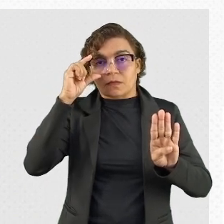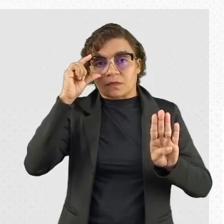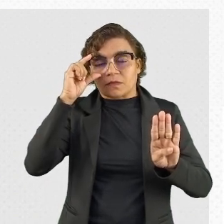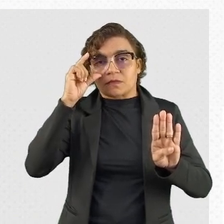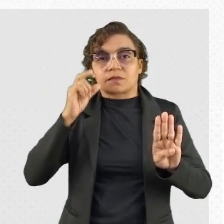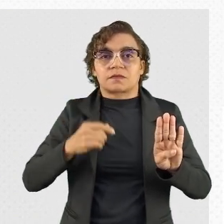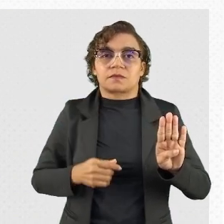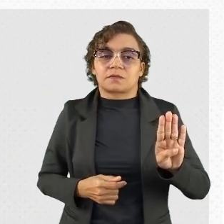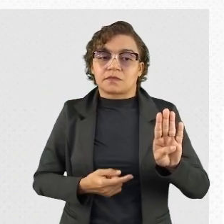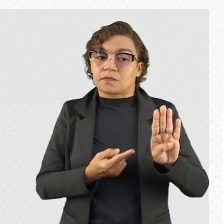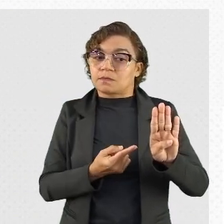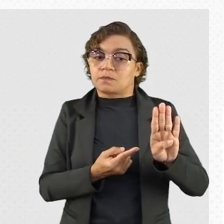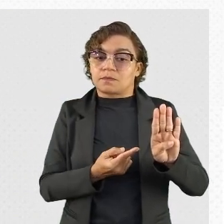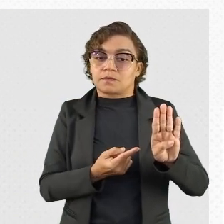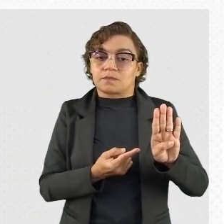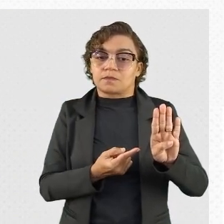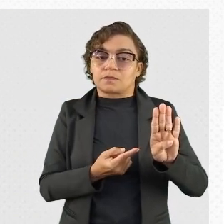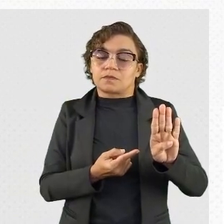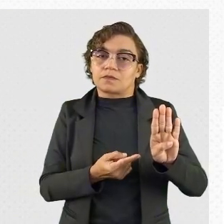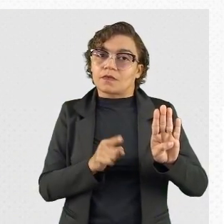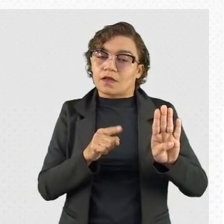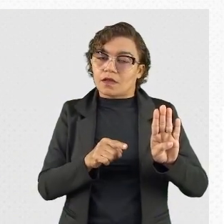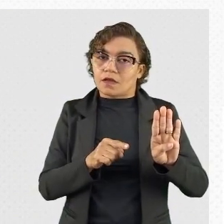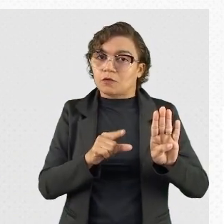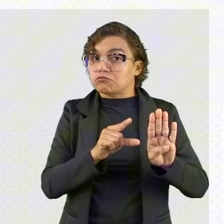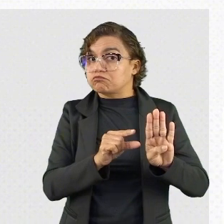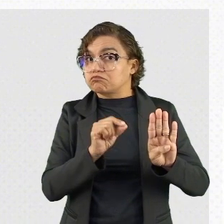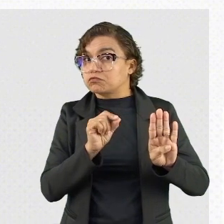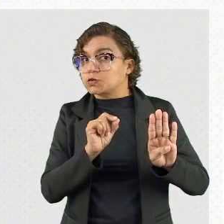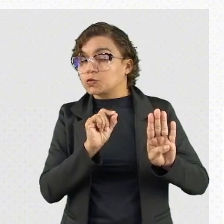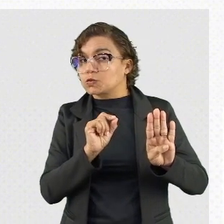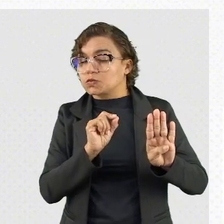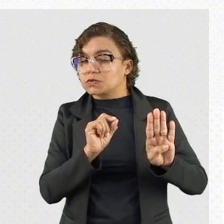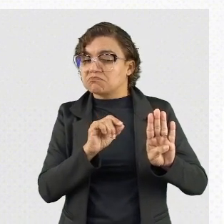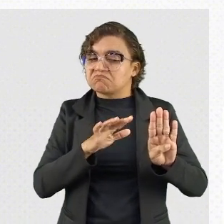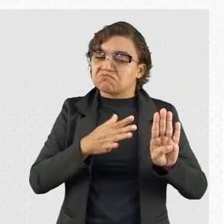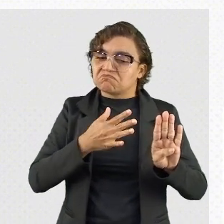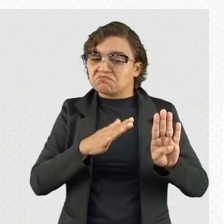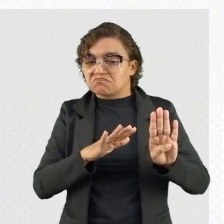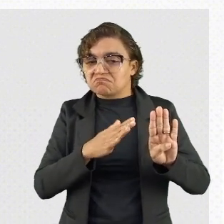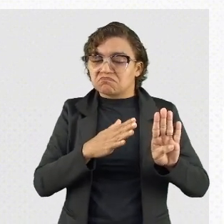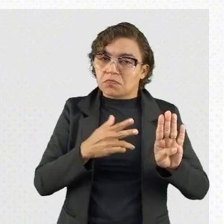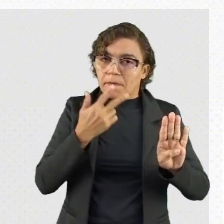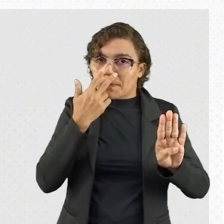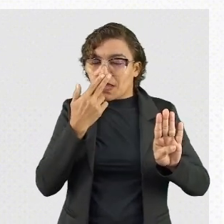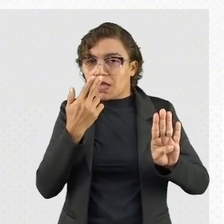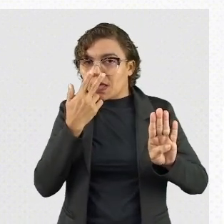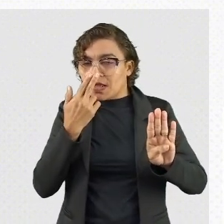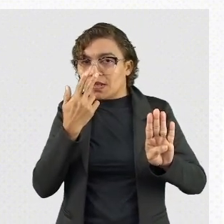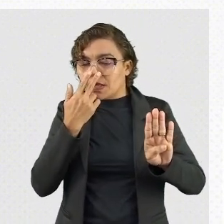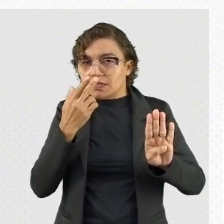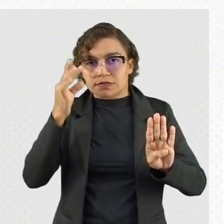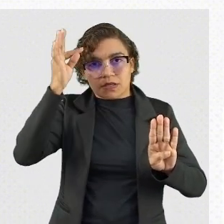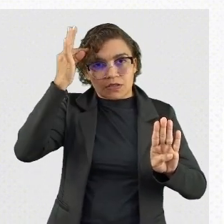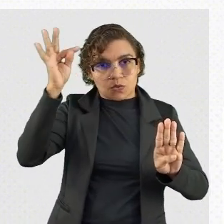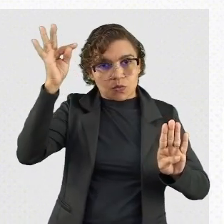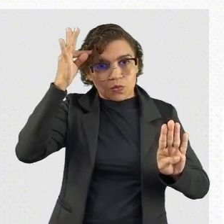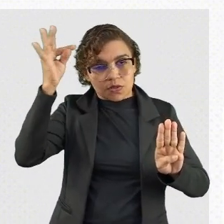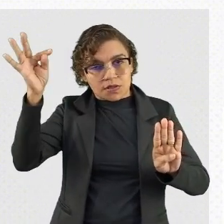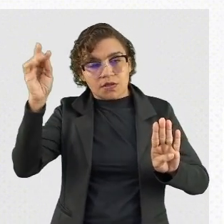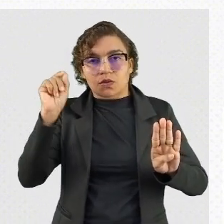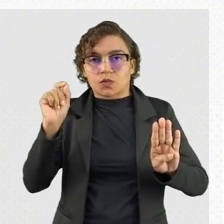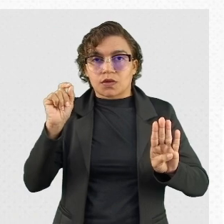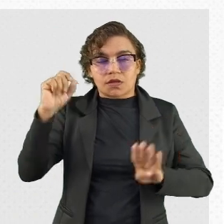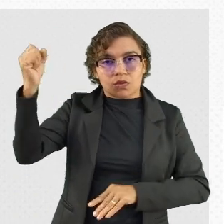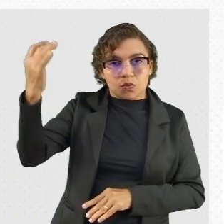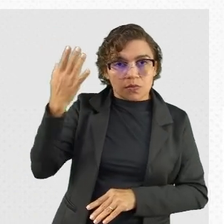concede. Aqui é uma alternativa que está muito ali parecido com a teoria da iluminação que